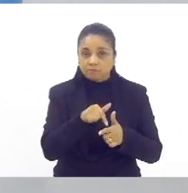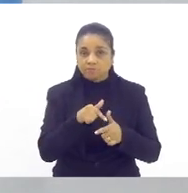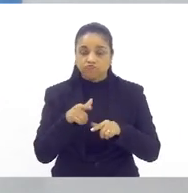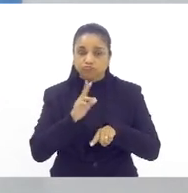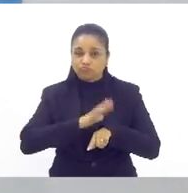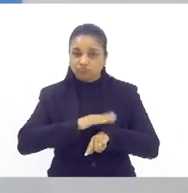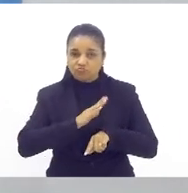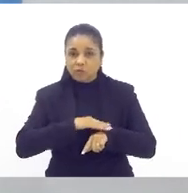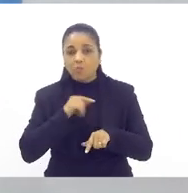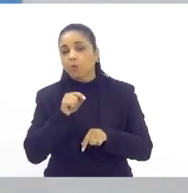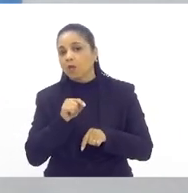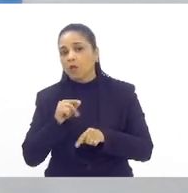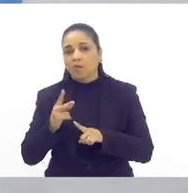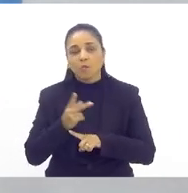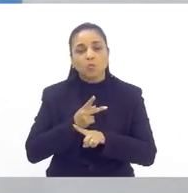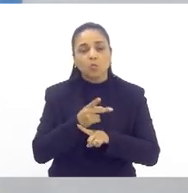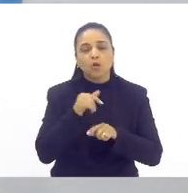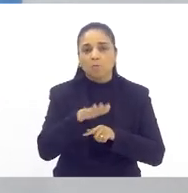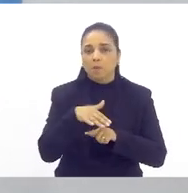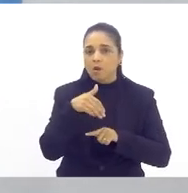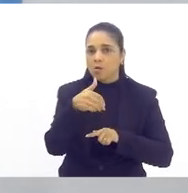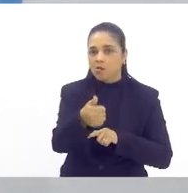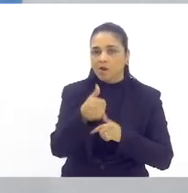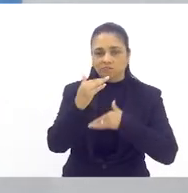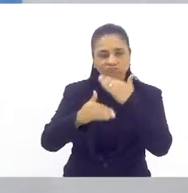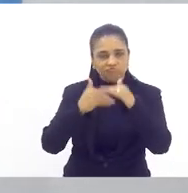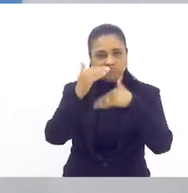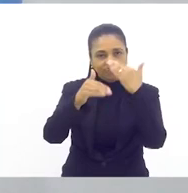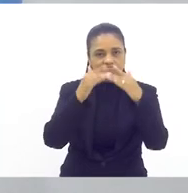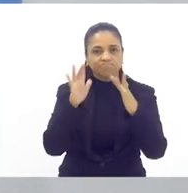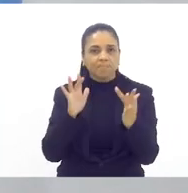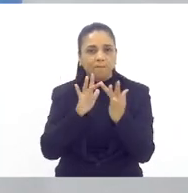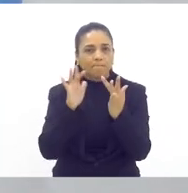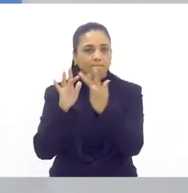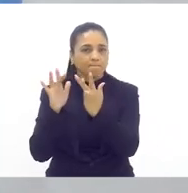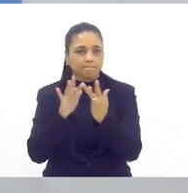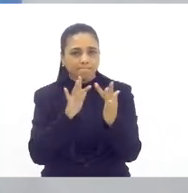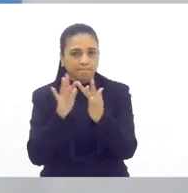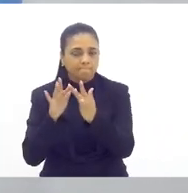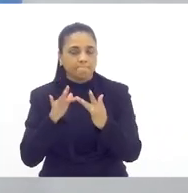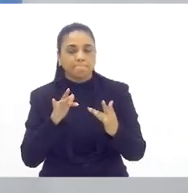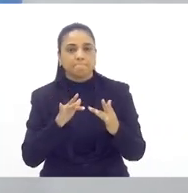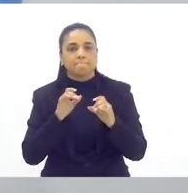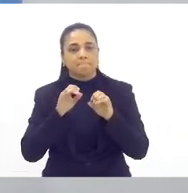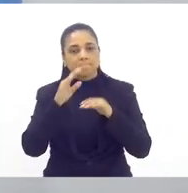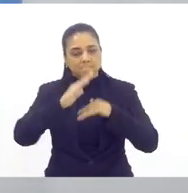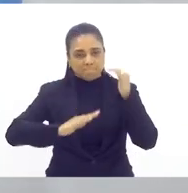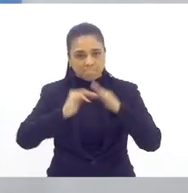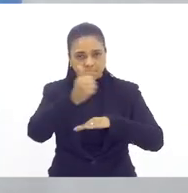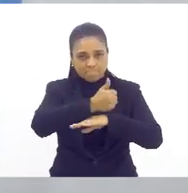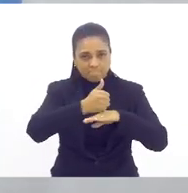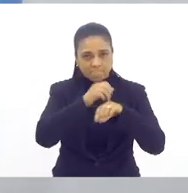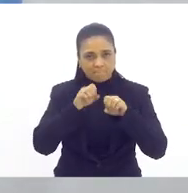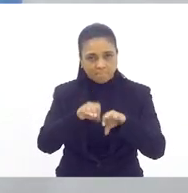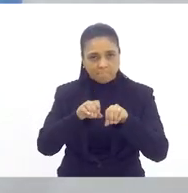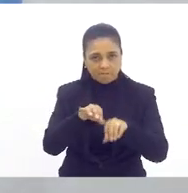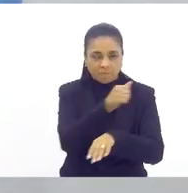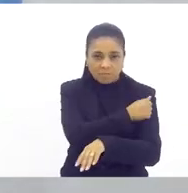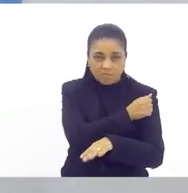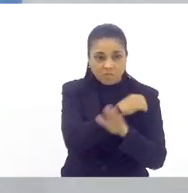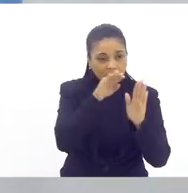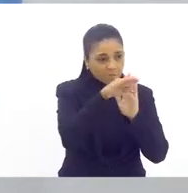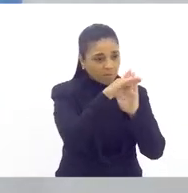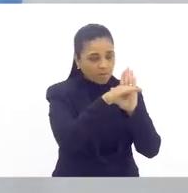busca exatamente melhorias e desenvolvimento para rede para os profissionais de educação e para estudantes são patas